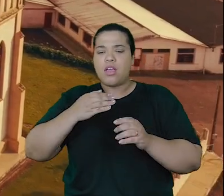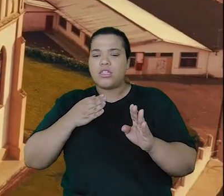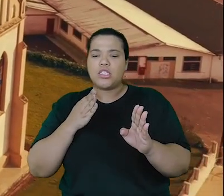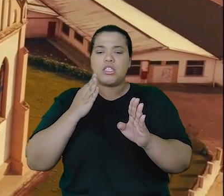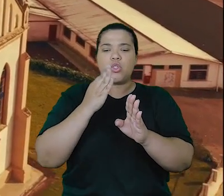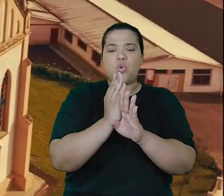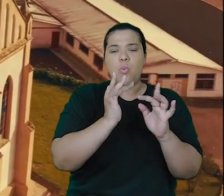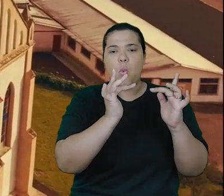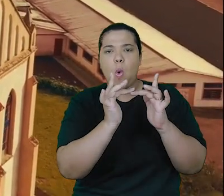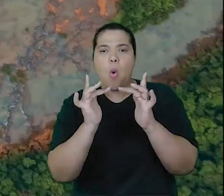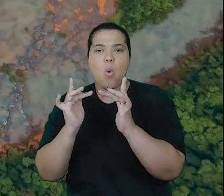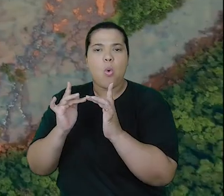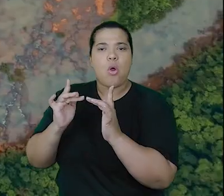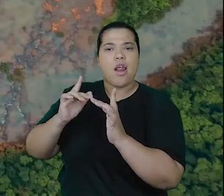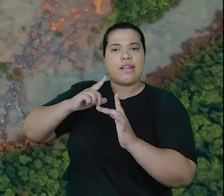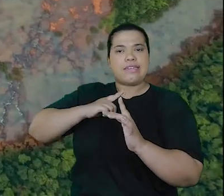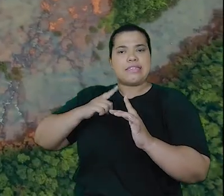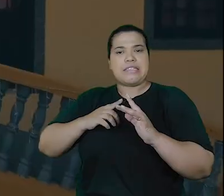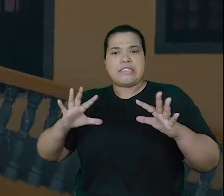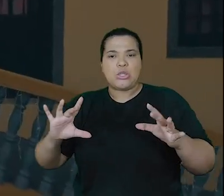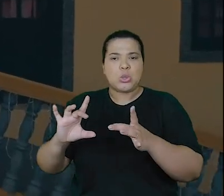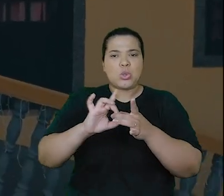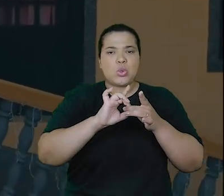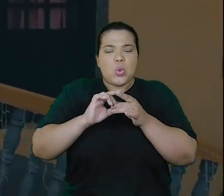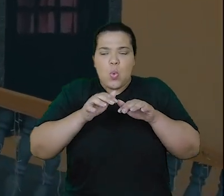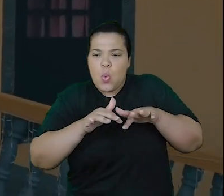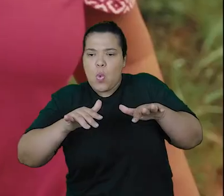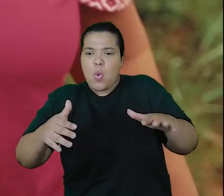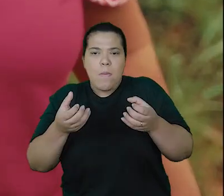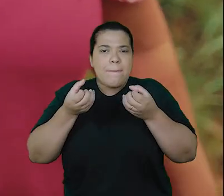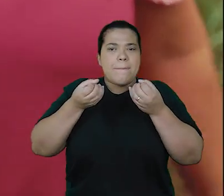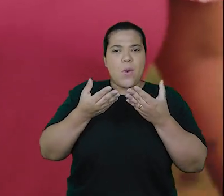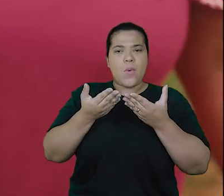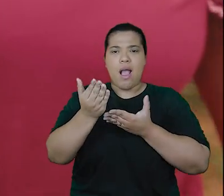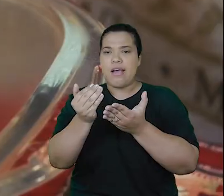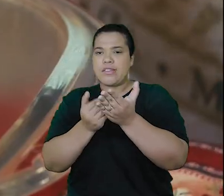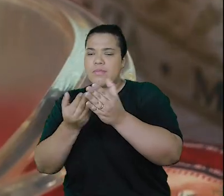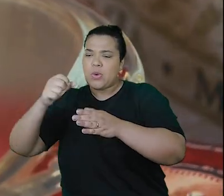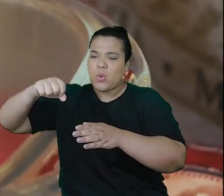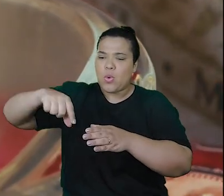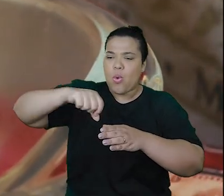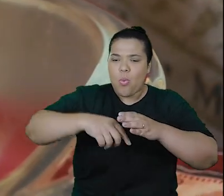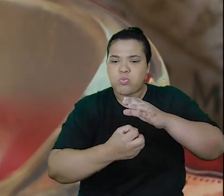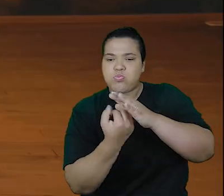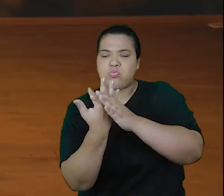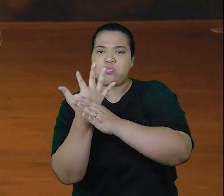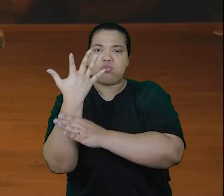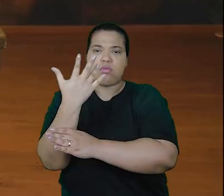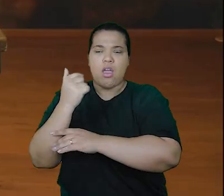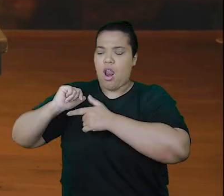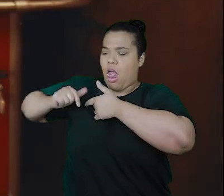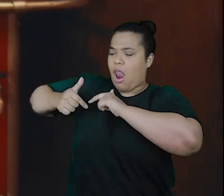Descobrimos os fios invisíveis que costuram o solo generoso, as mãos que o cultivam, transformando